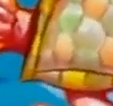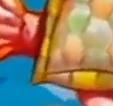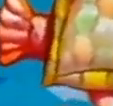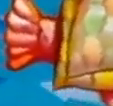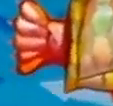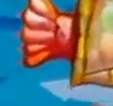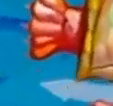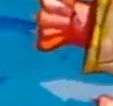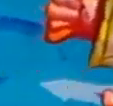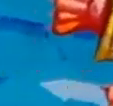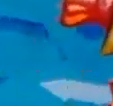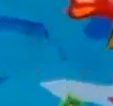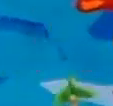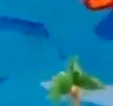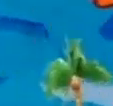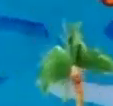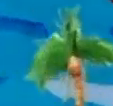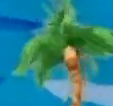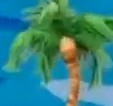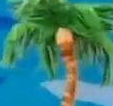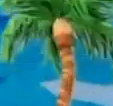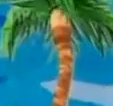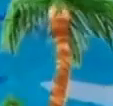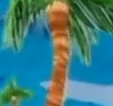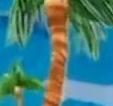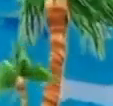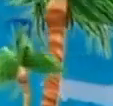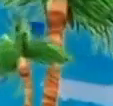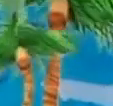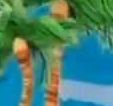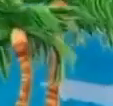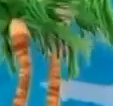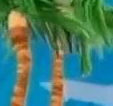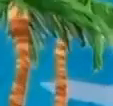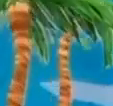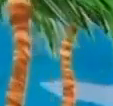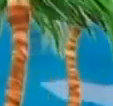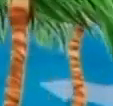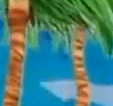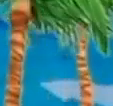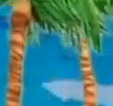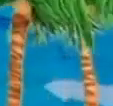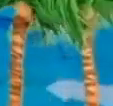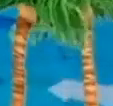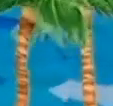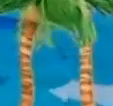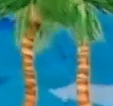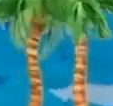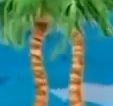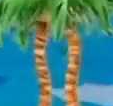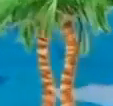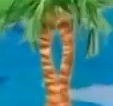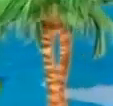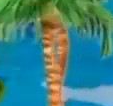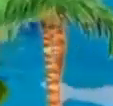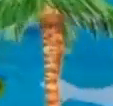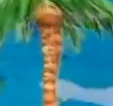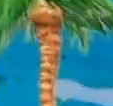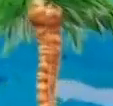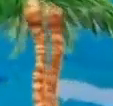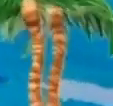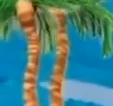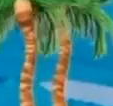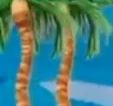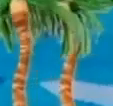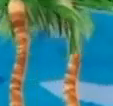Veracruz, atrás do Monte Pascoal. Bem ali, Cabral viu, dia 22 de